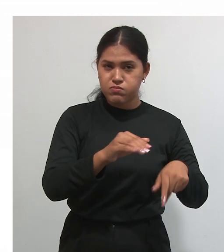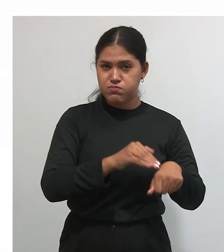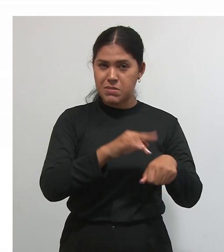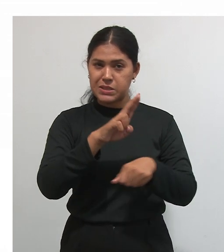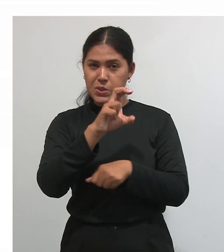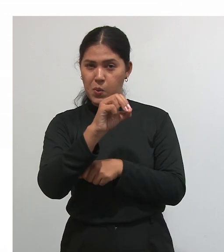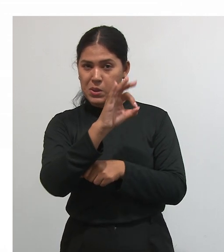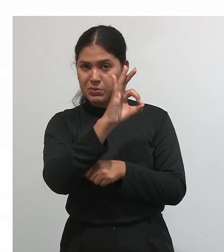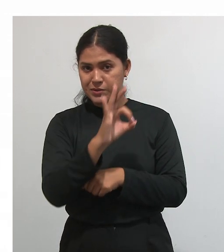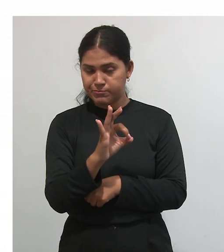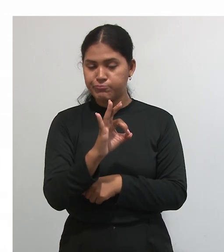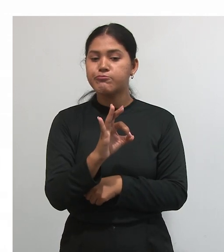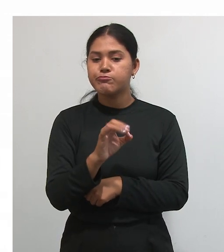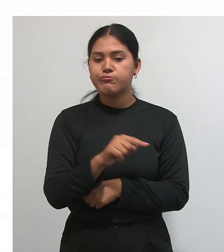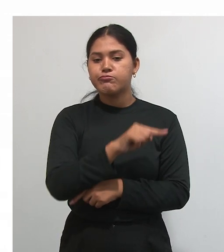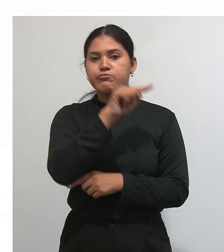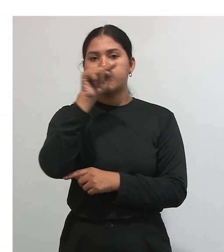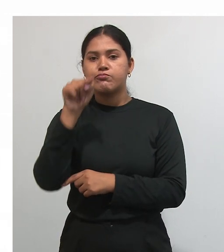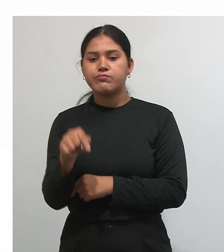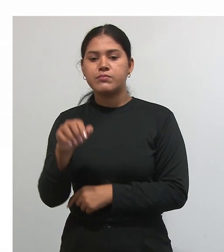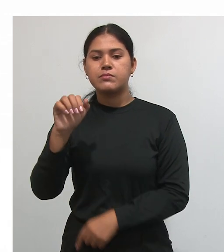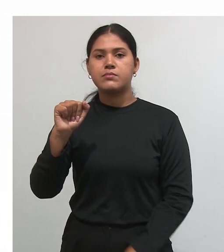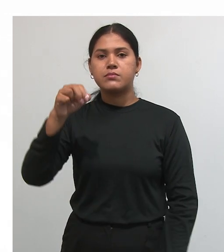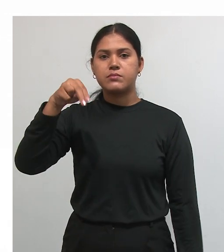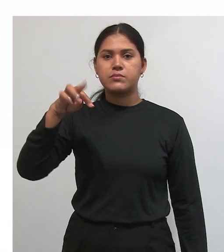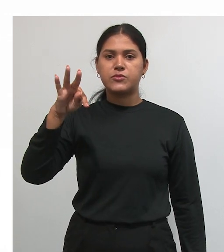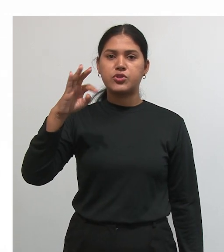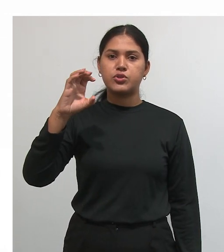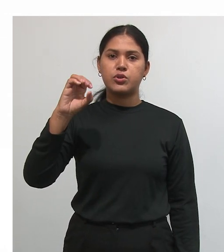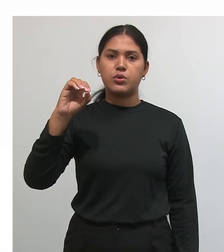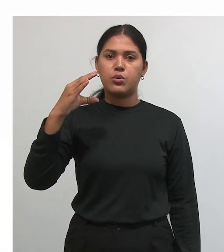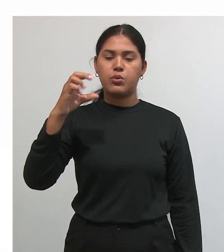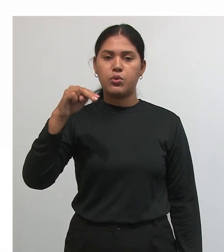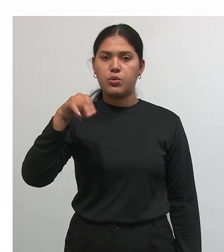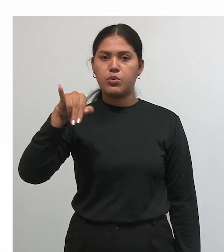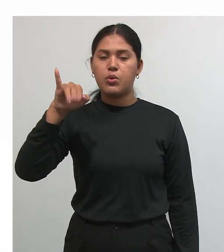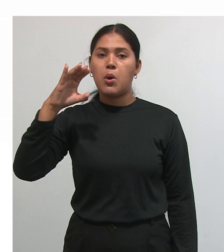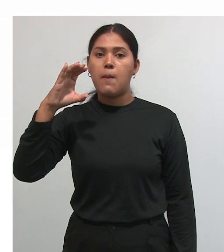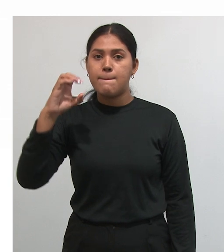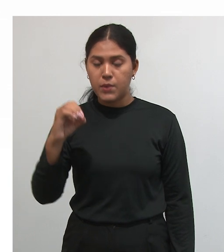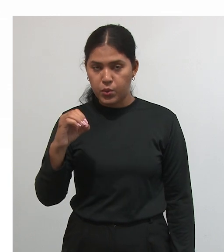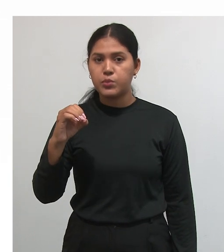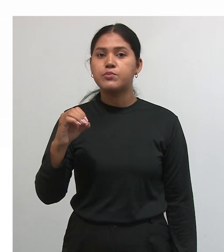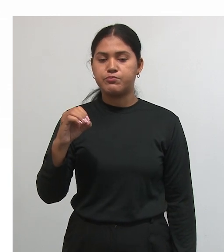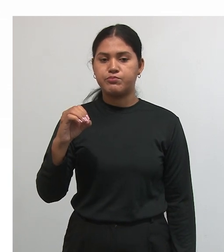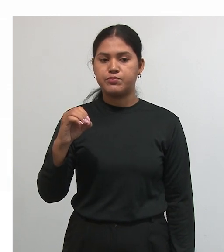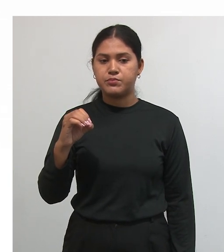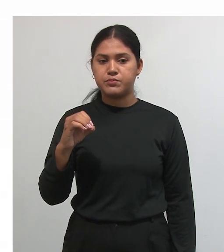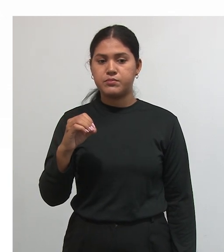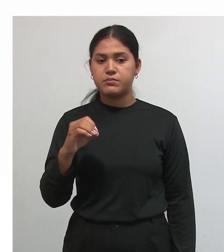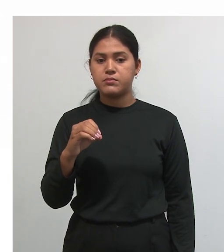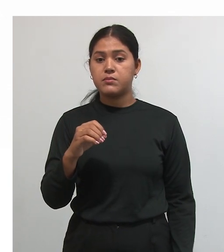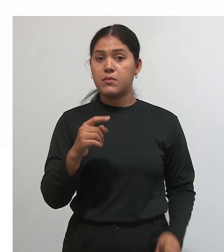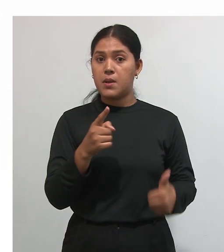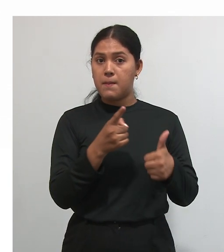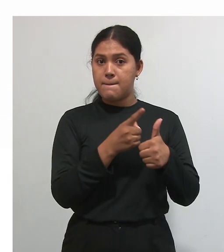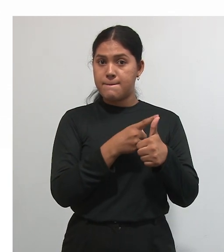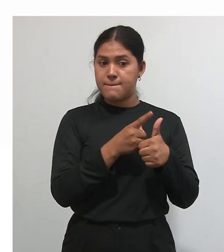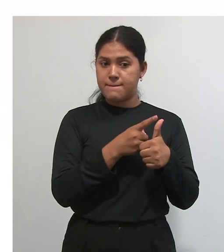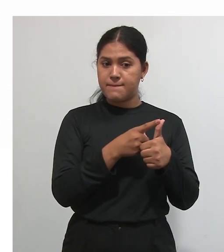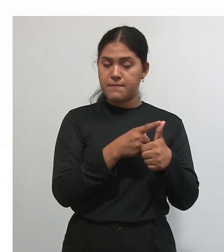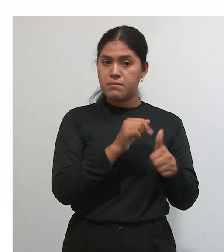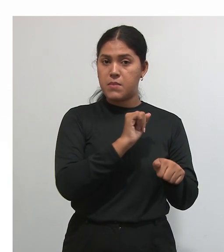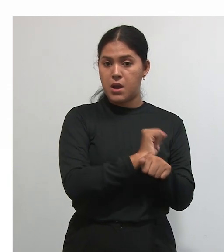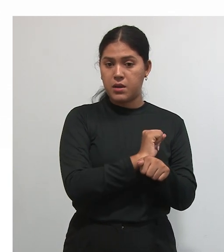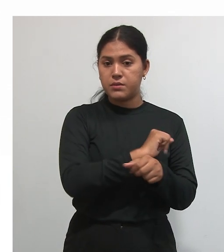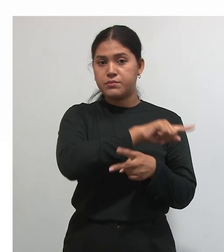mercado, tá? Ou de análise de custo demonstrar o quê? Que é injustificável a sua recuperação. Então, vamos lá,